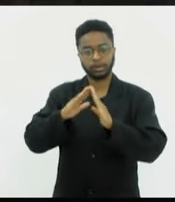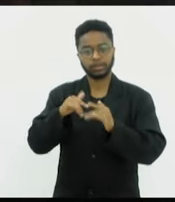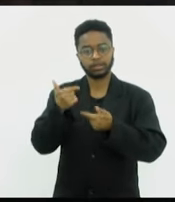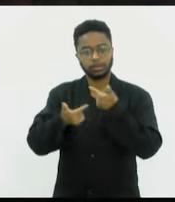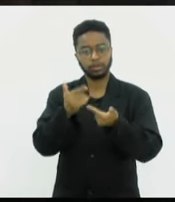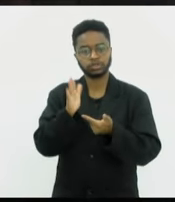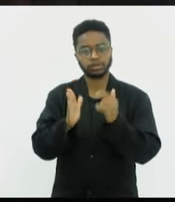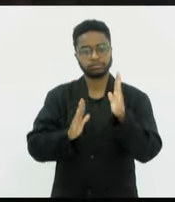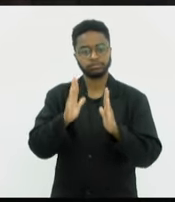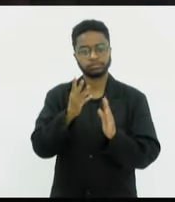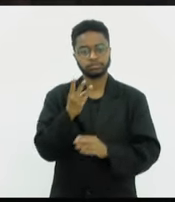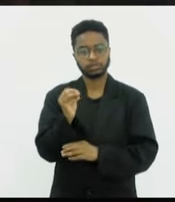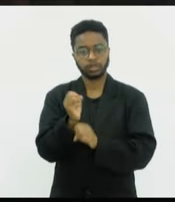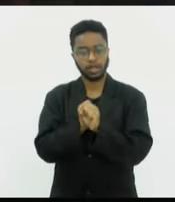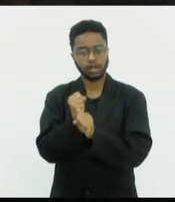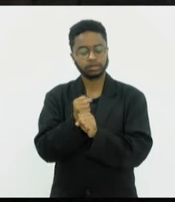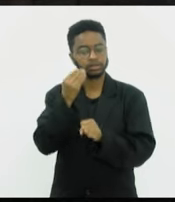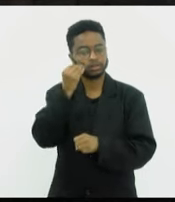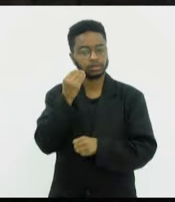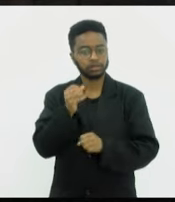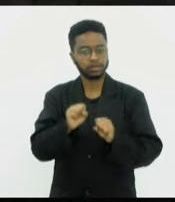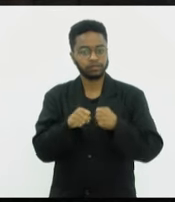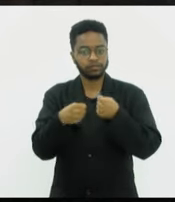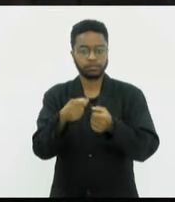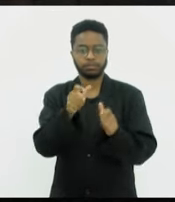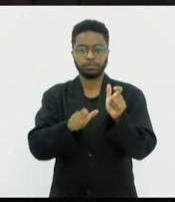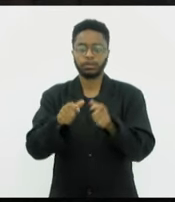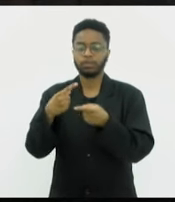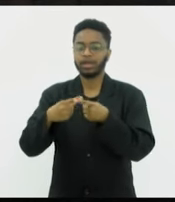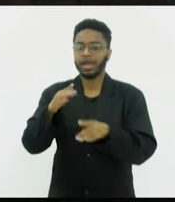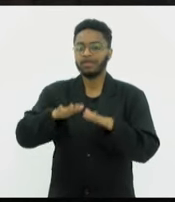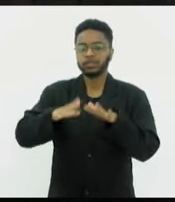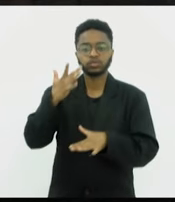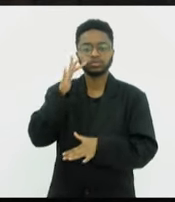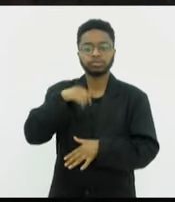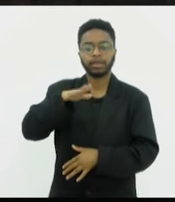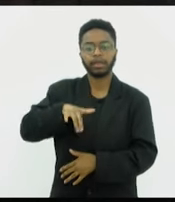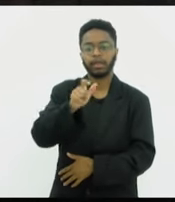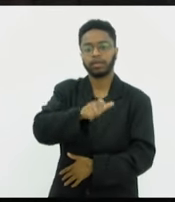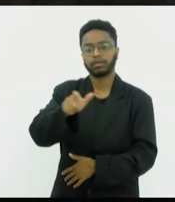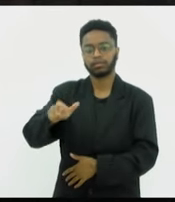30 anos para defender as pessoas que ele, muitas das vezes, não sabe nem quem é.